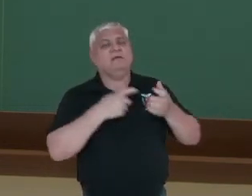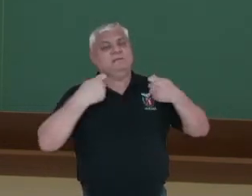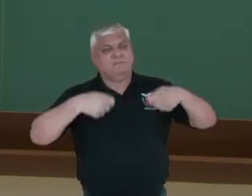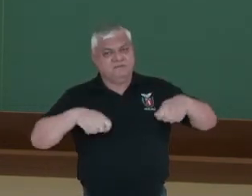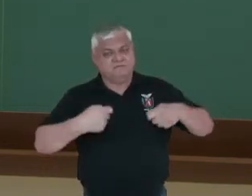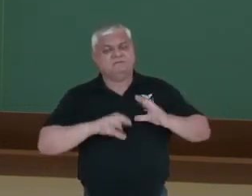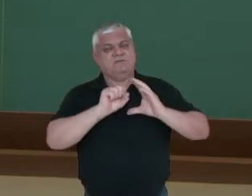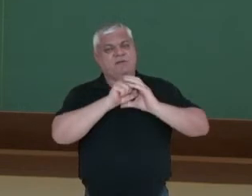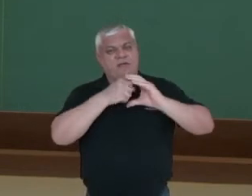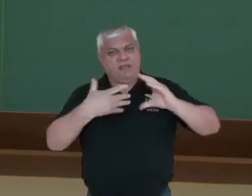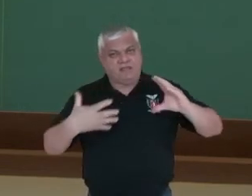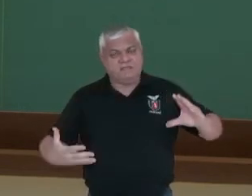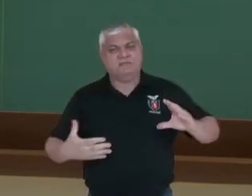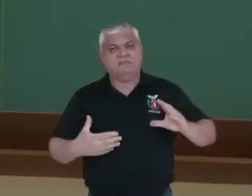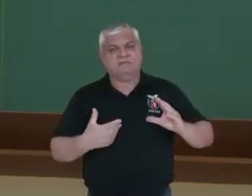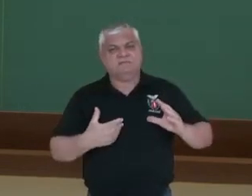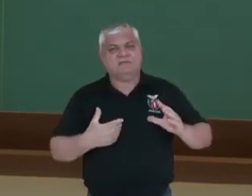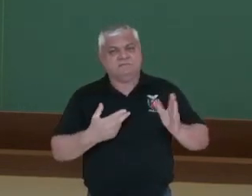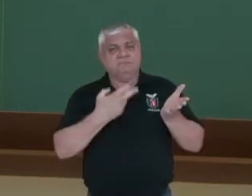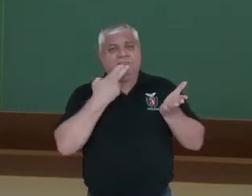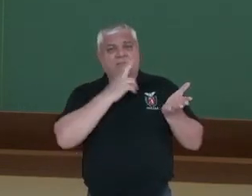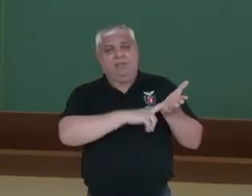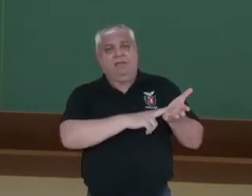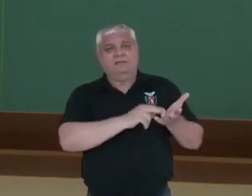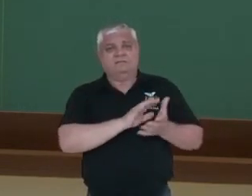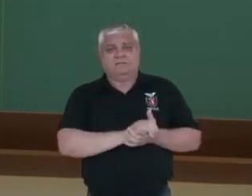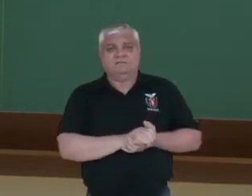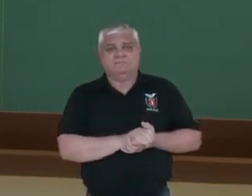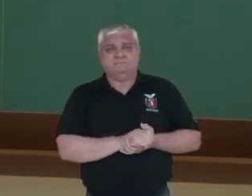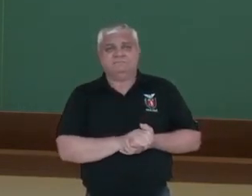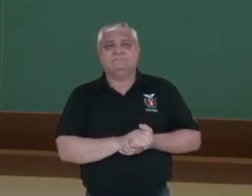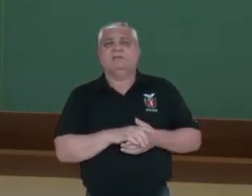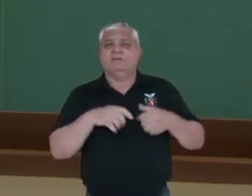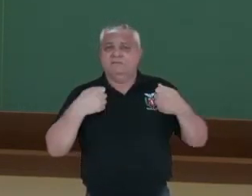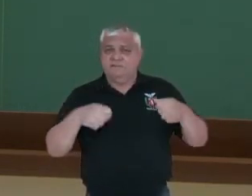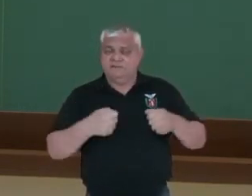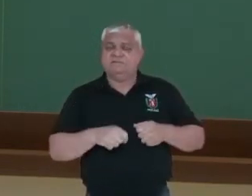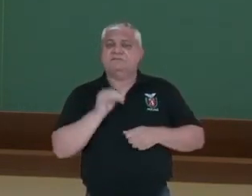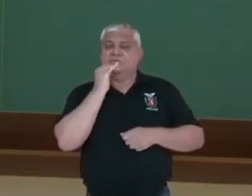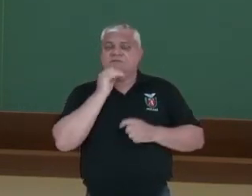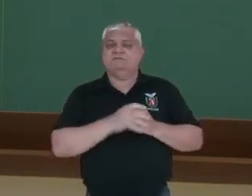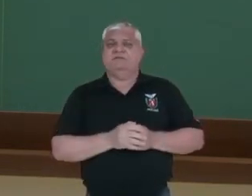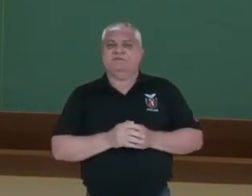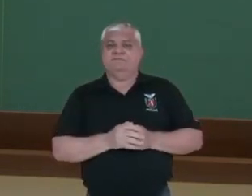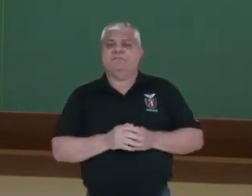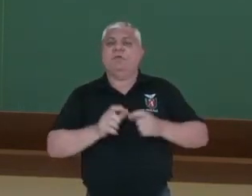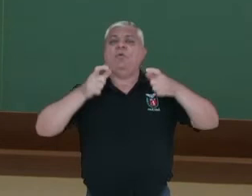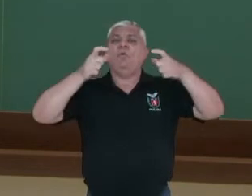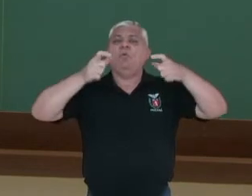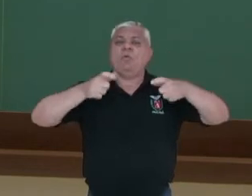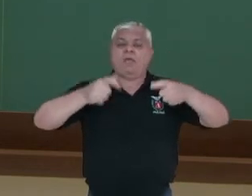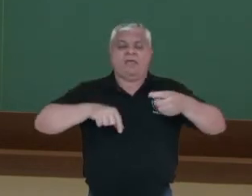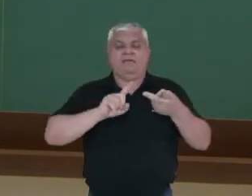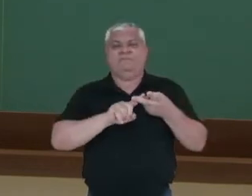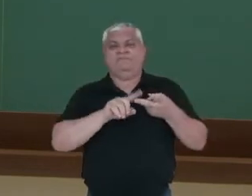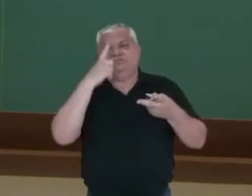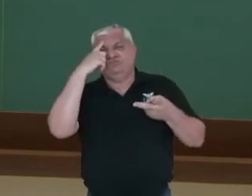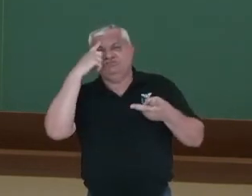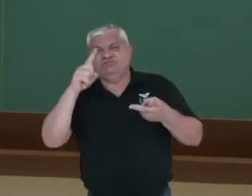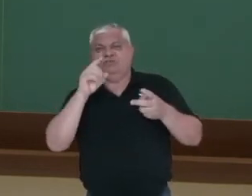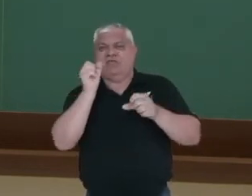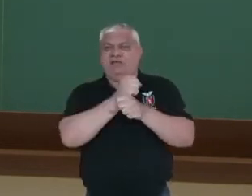característica geral da carta, né? Ela vai ser uma questão de carta, então vai ter lá o vocativo, vai ter uma série de